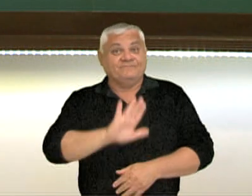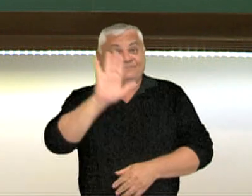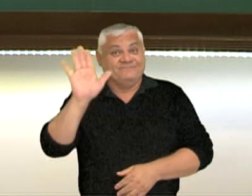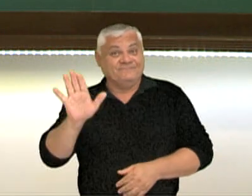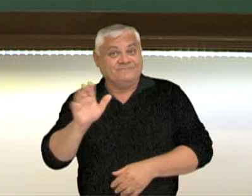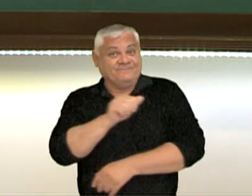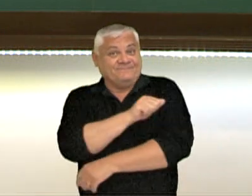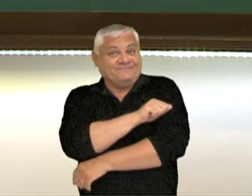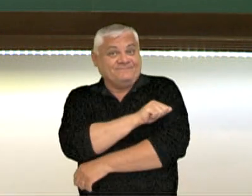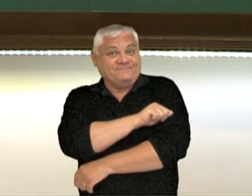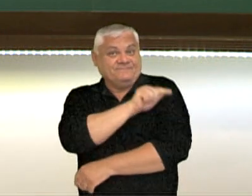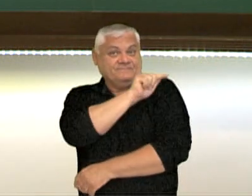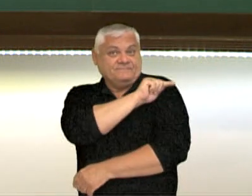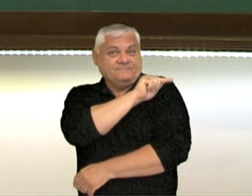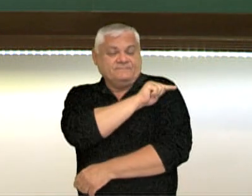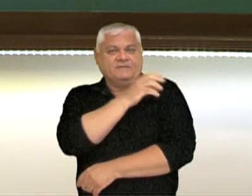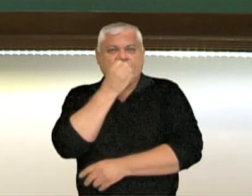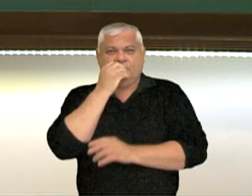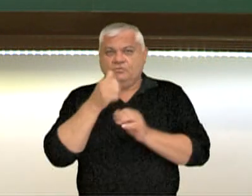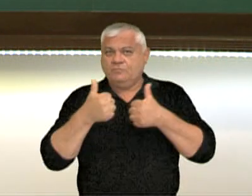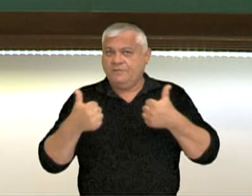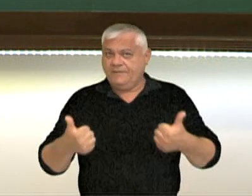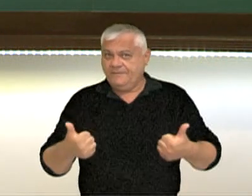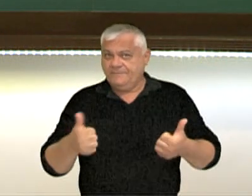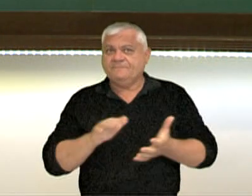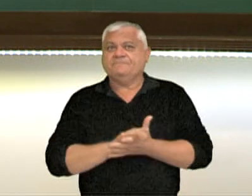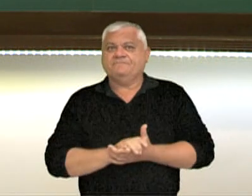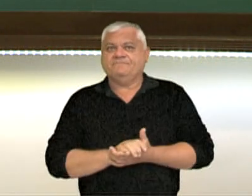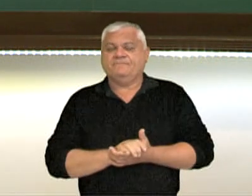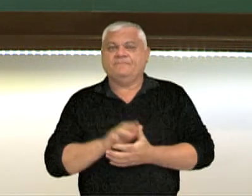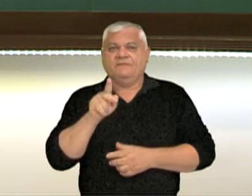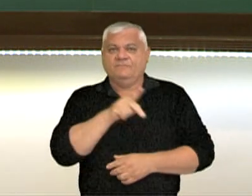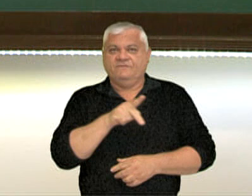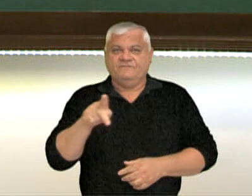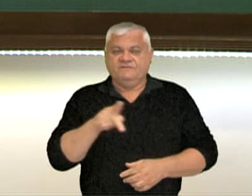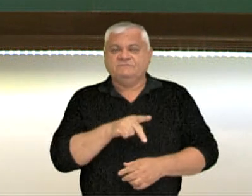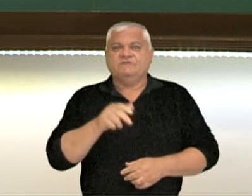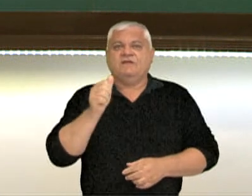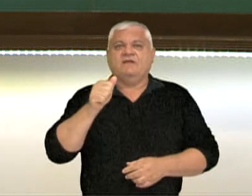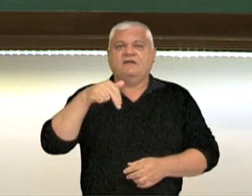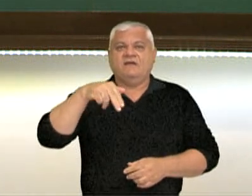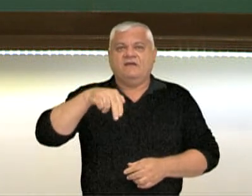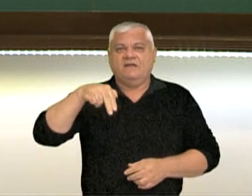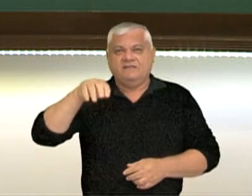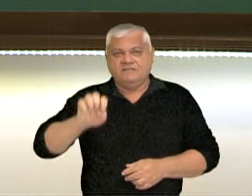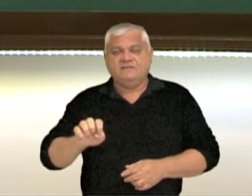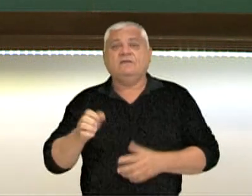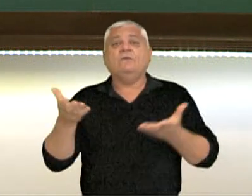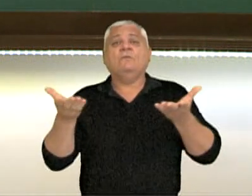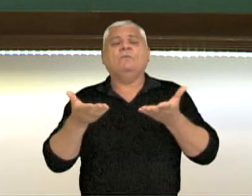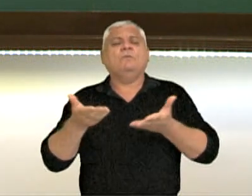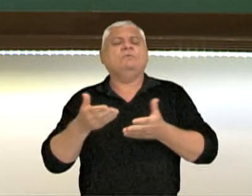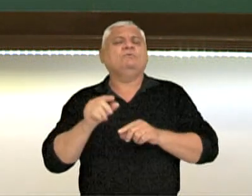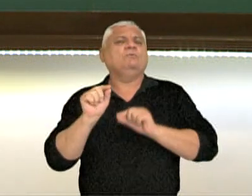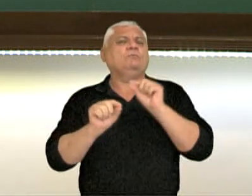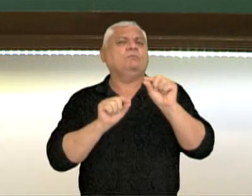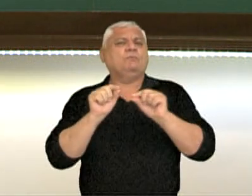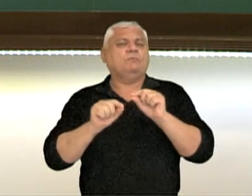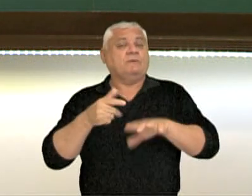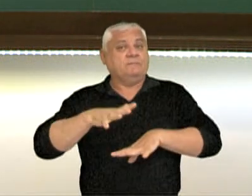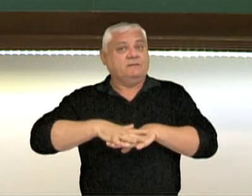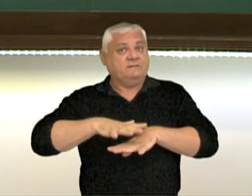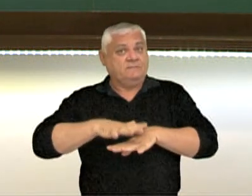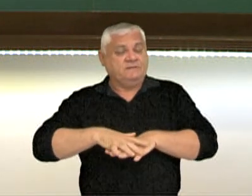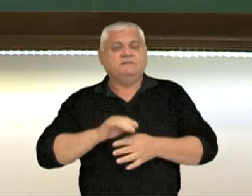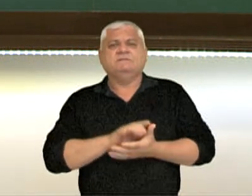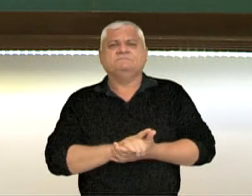Olá, estudantes do 7º ano, tudo bem com vocês? Eu sou a professora Anne e hoje nós vamos trabalhar